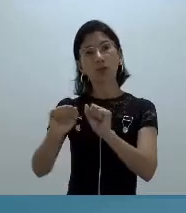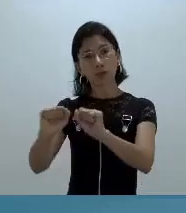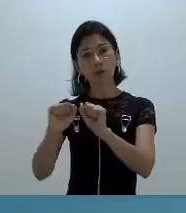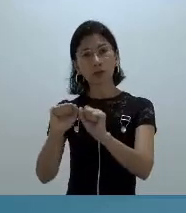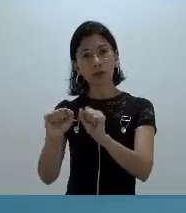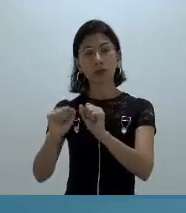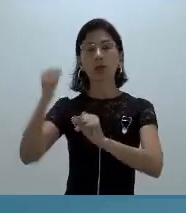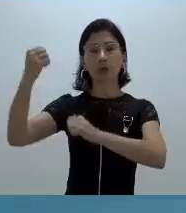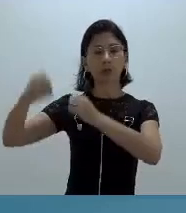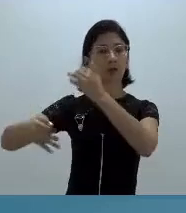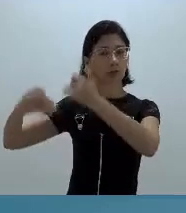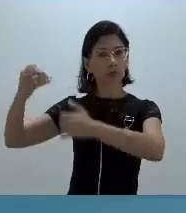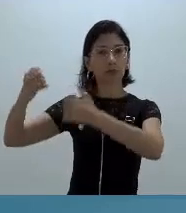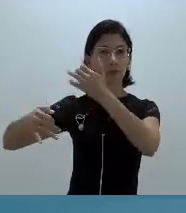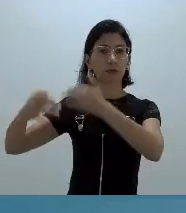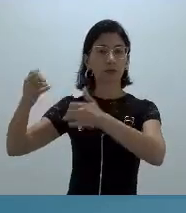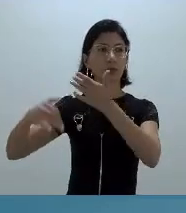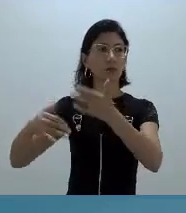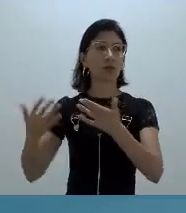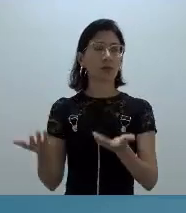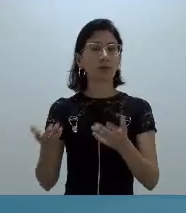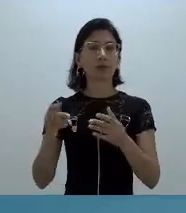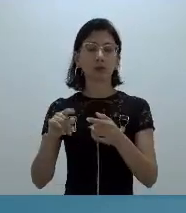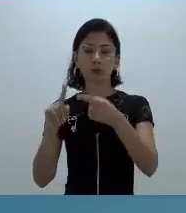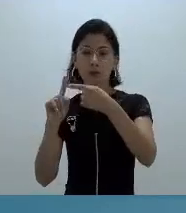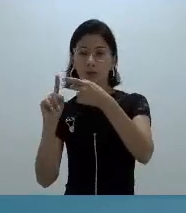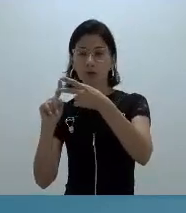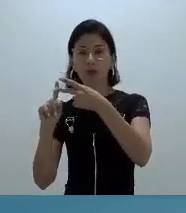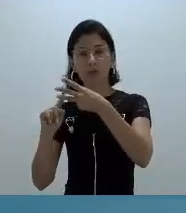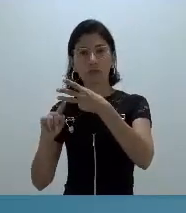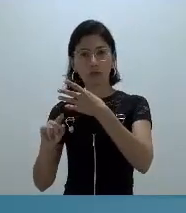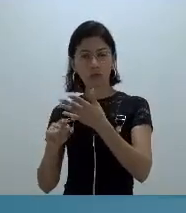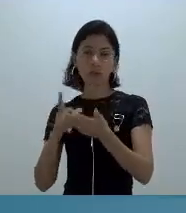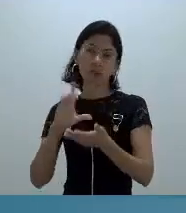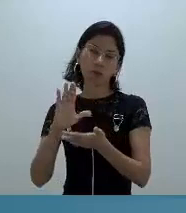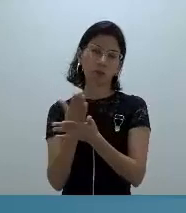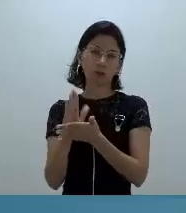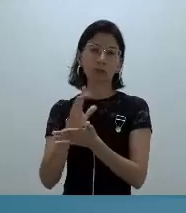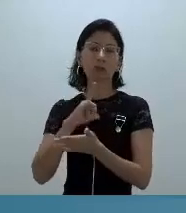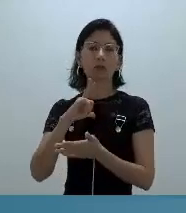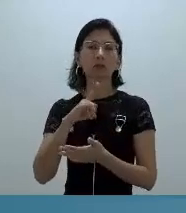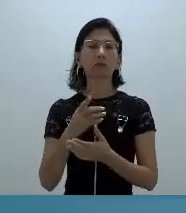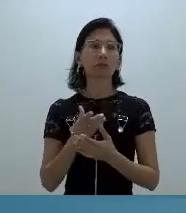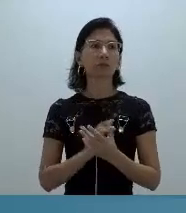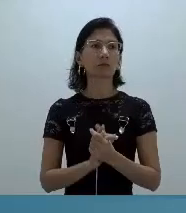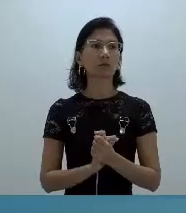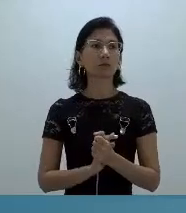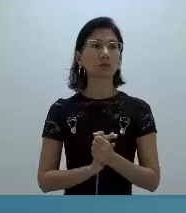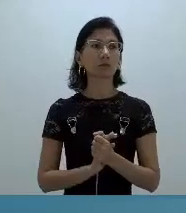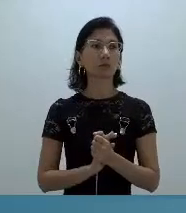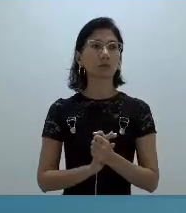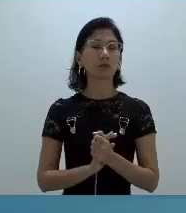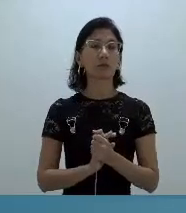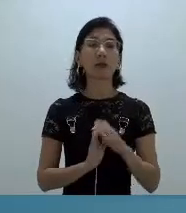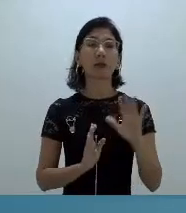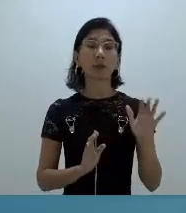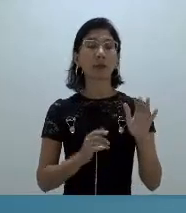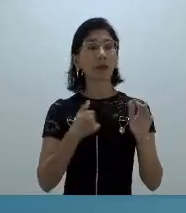competência originária. Eu pergunto ao desembargador relator, em algum desses